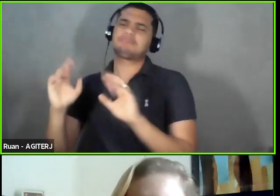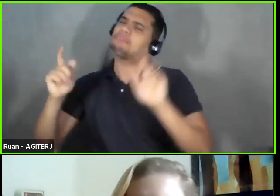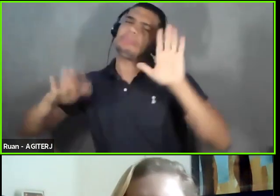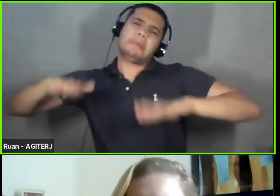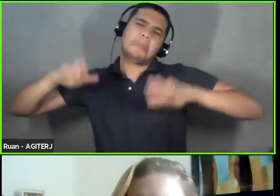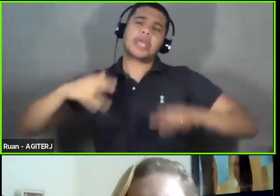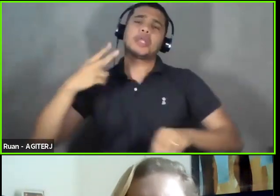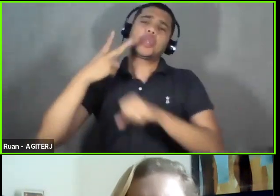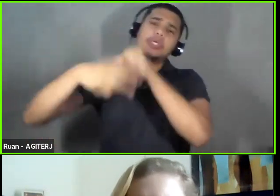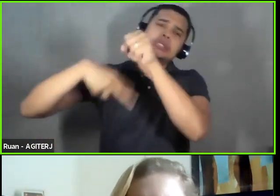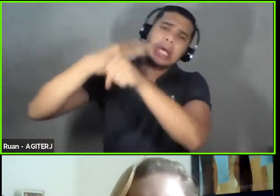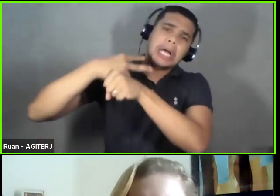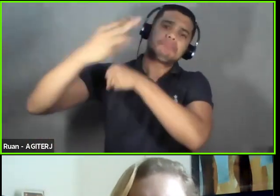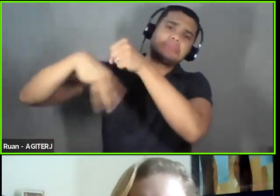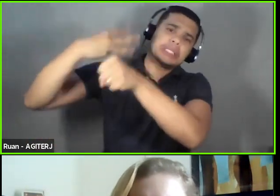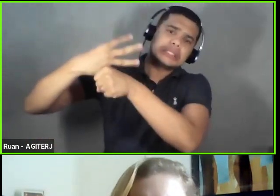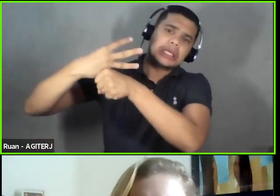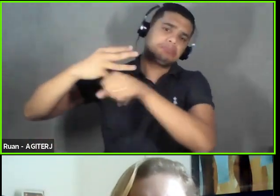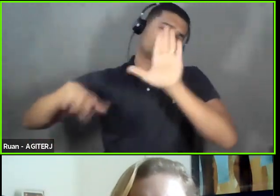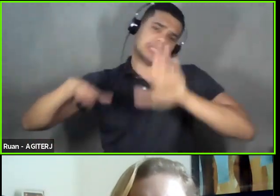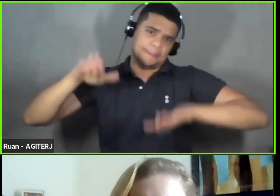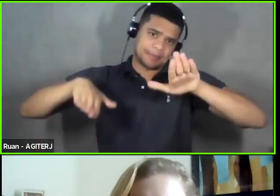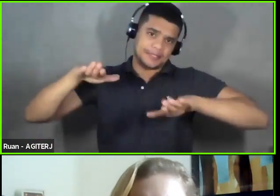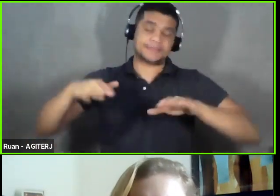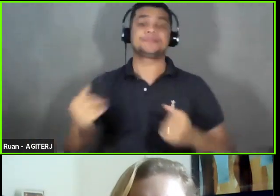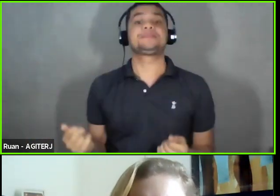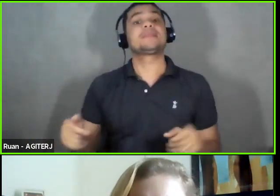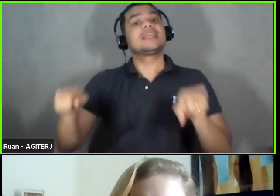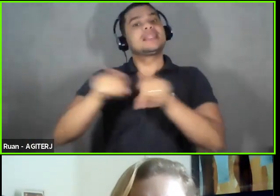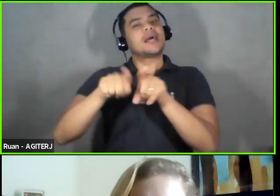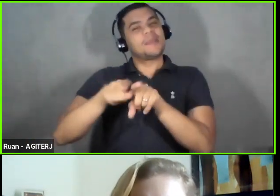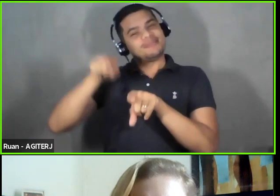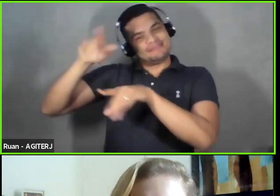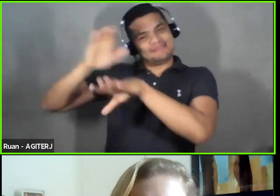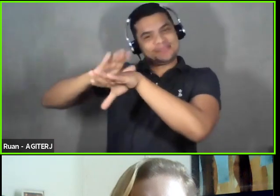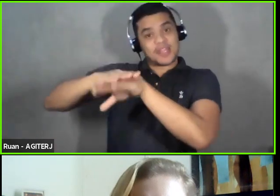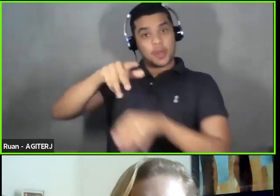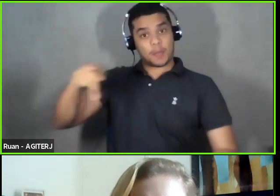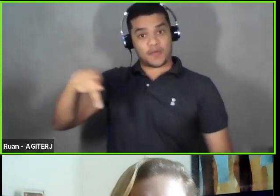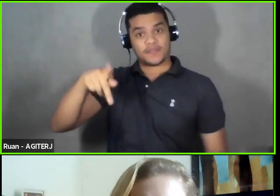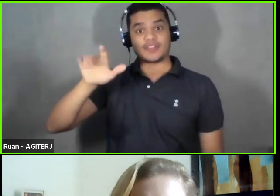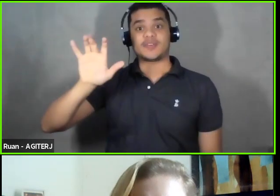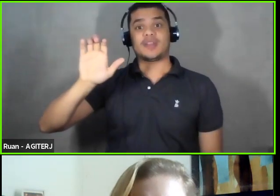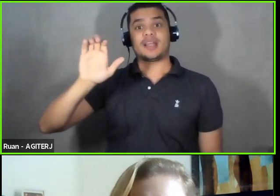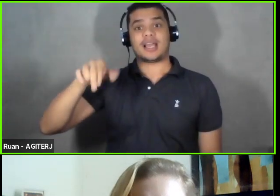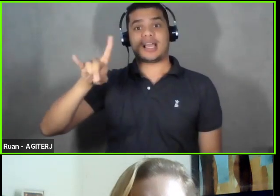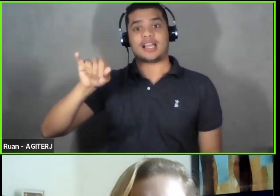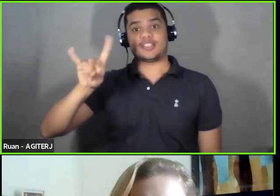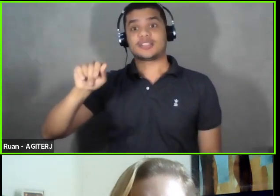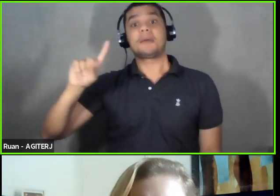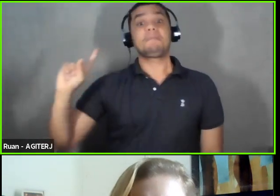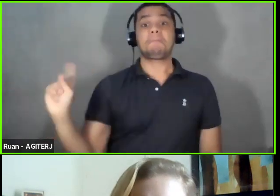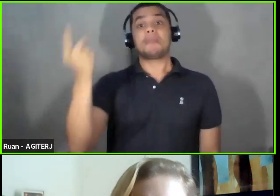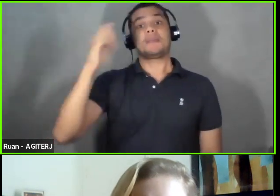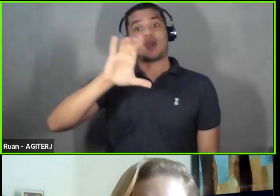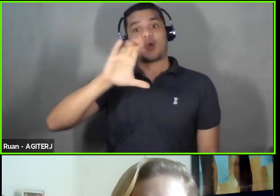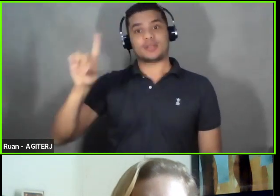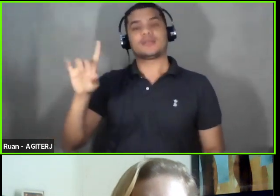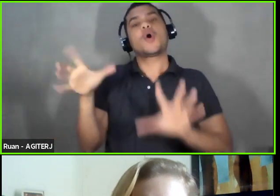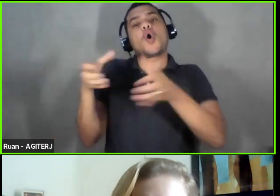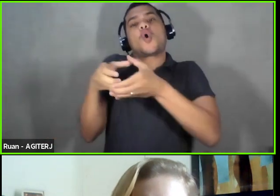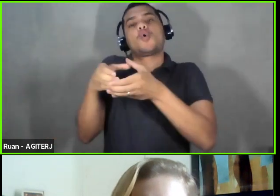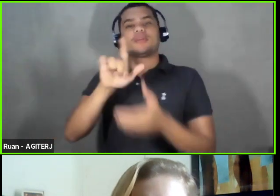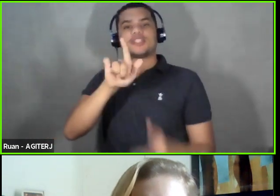2 em 2 anos ou de 3 em 3 anos. E continuando as iniciativas da professora Cândida, ela foi a primeira coordenadora do Grupo de